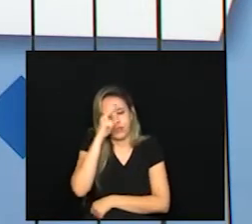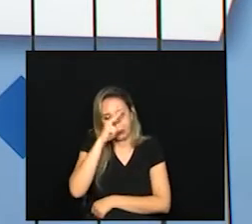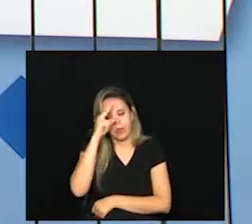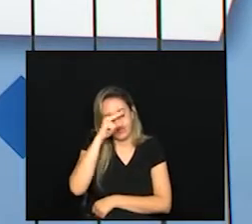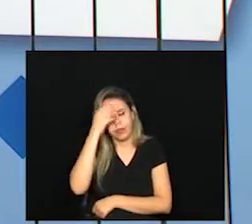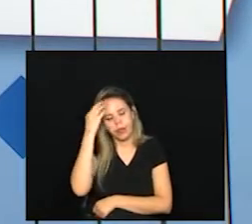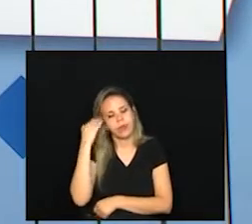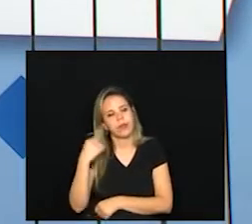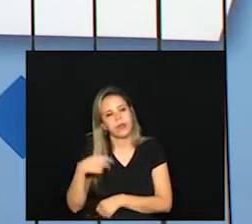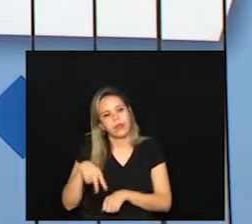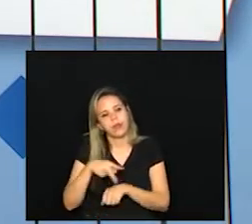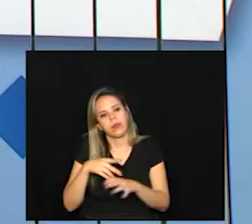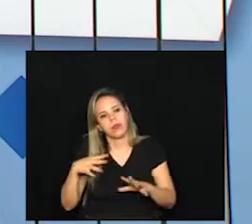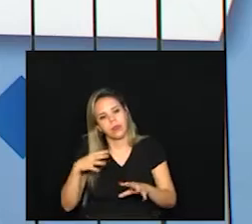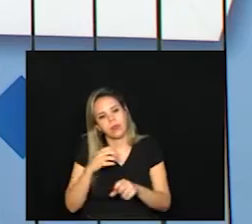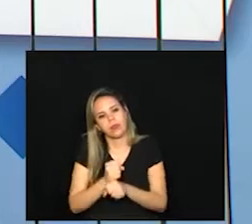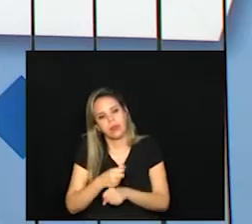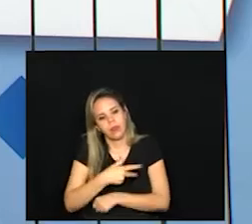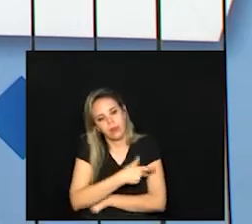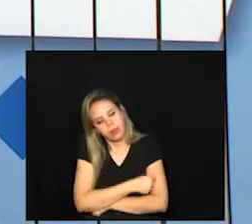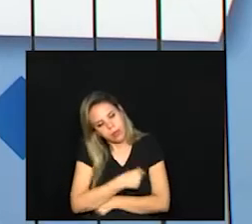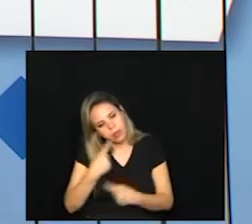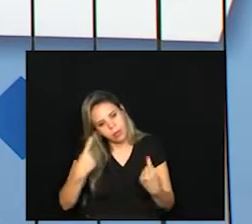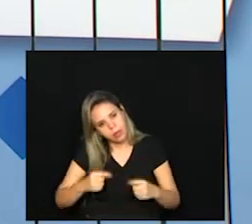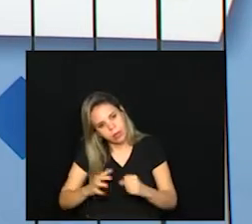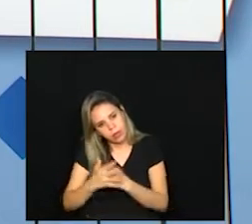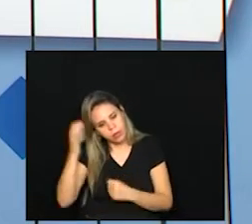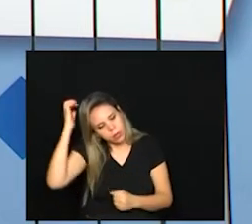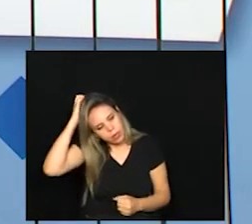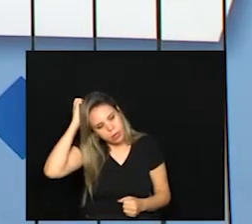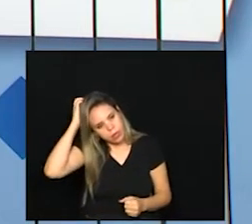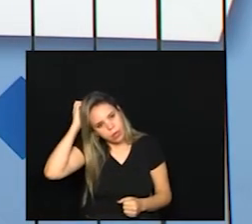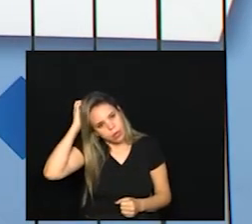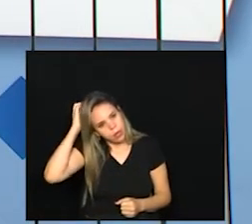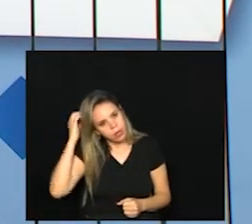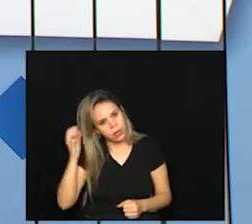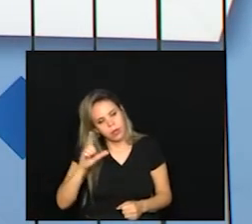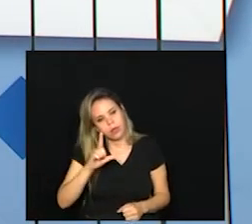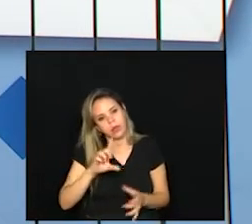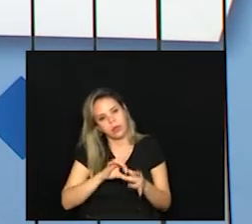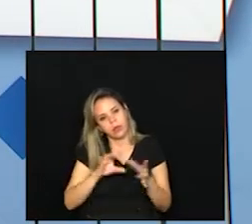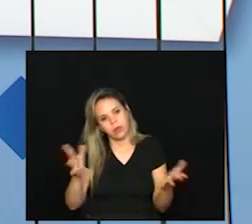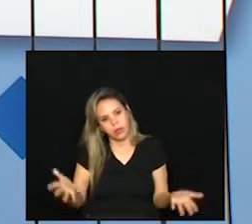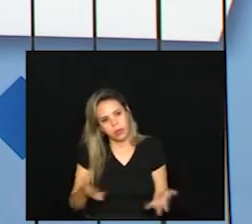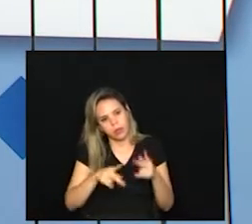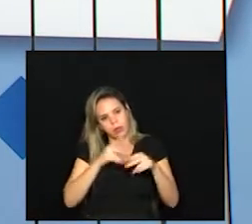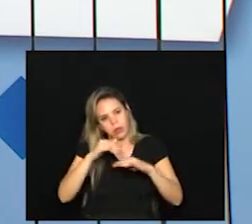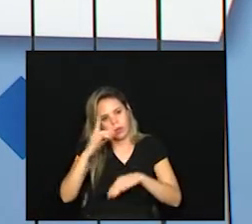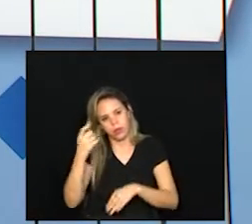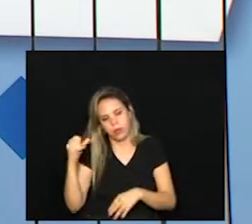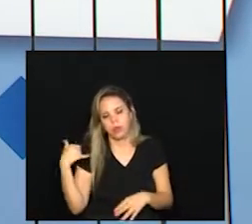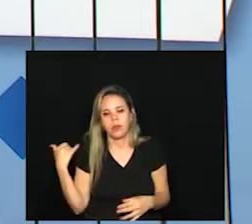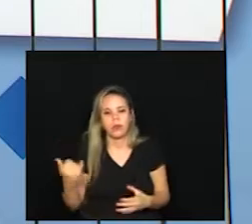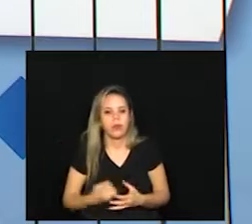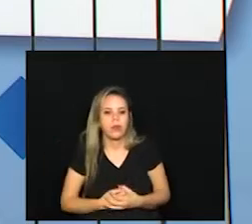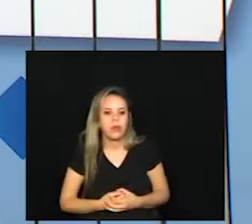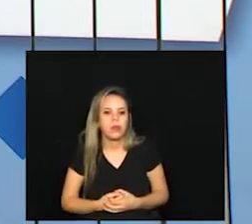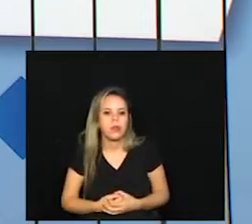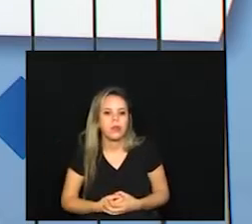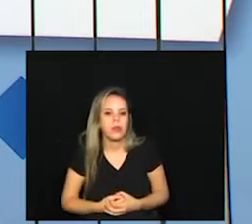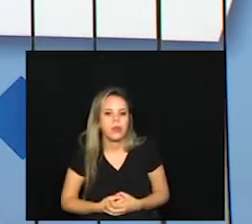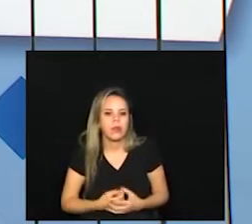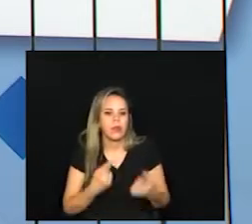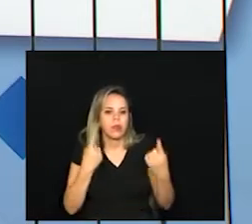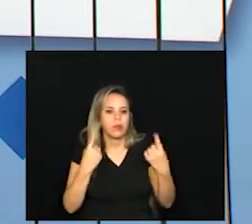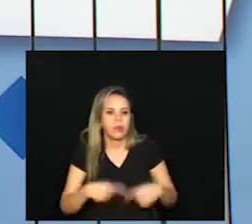que no país todo, a vacina contra a Covid-19 é liberada para os maiores de 18 anos,